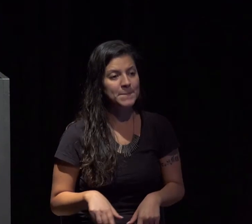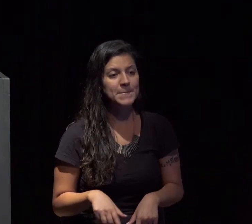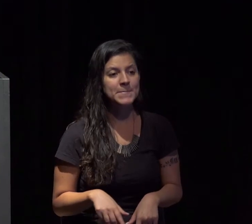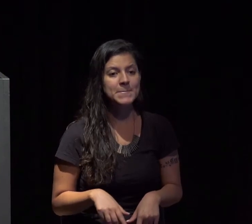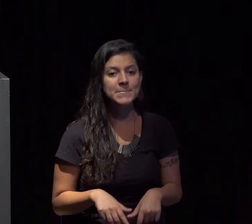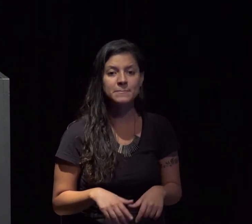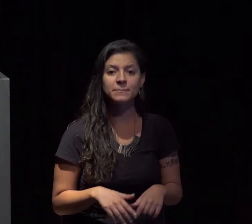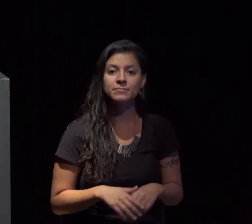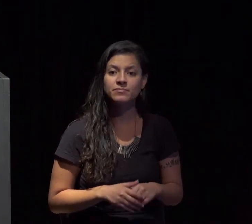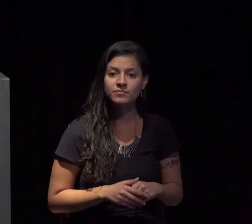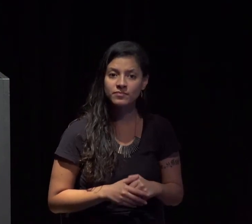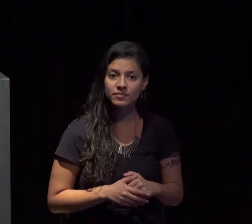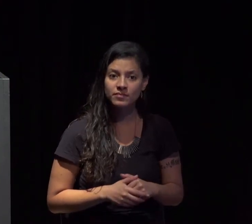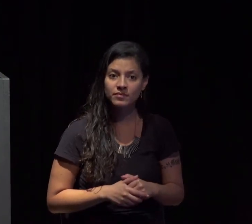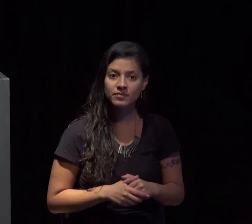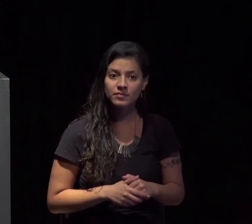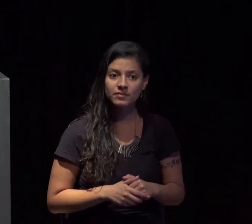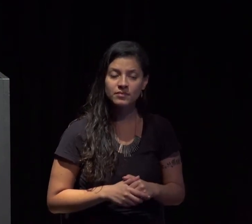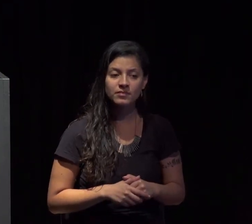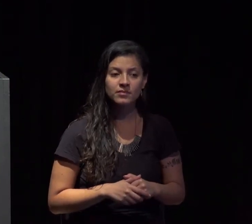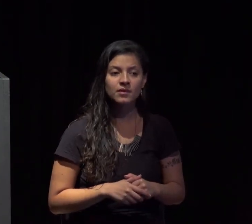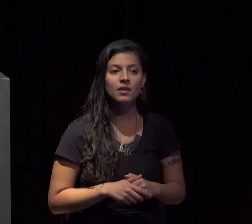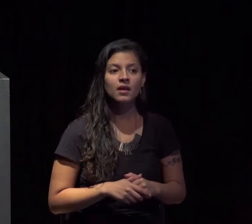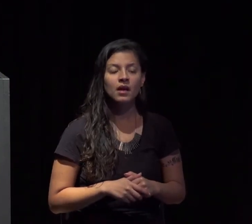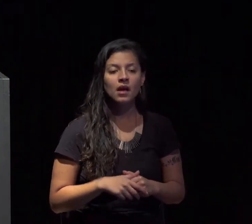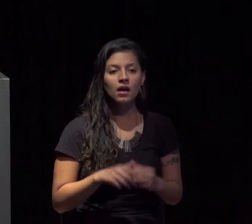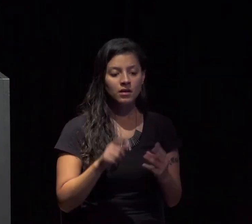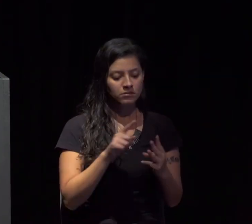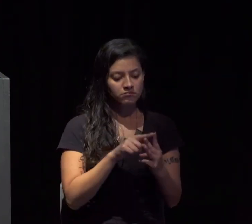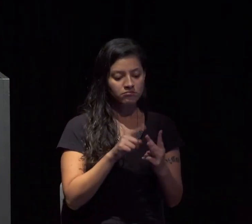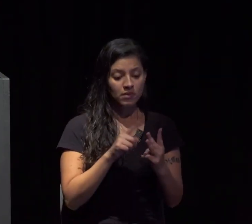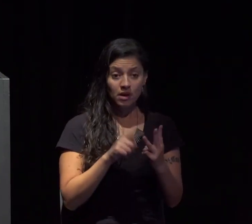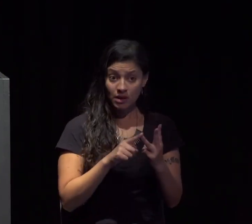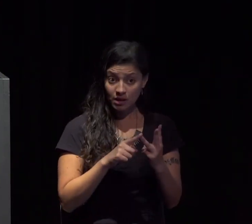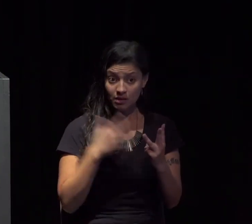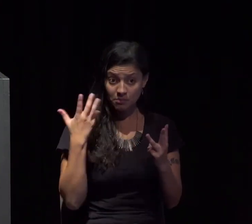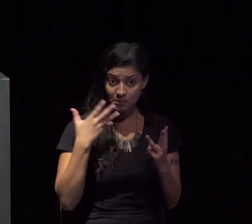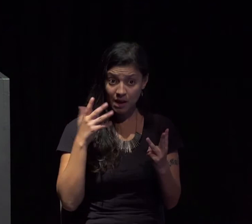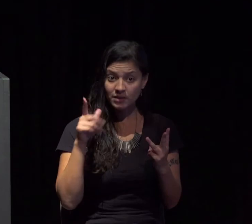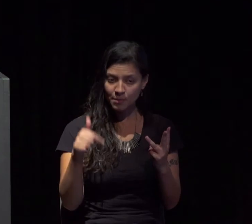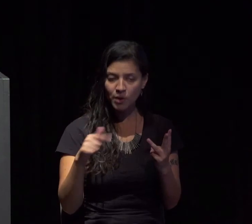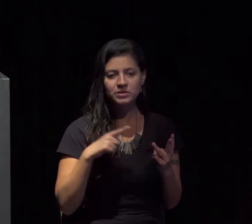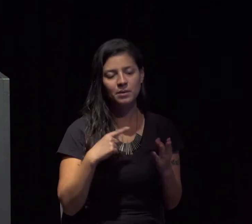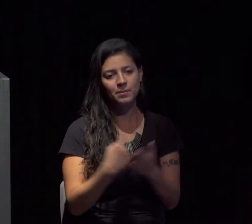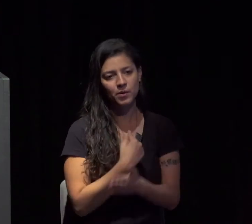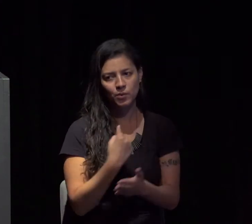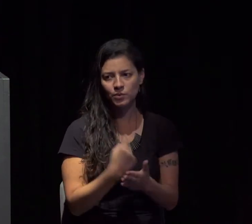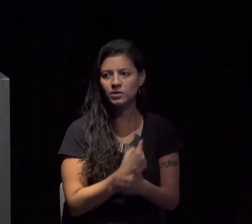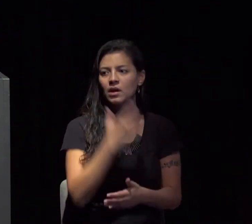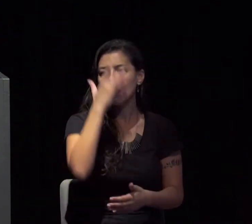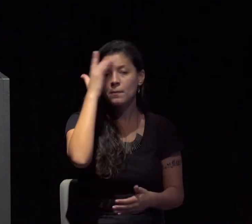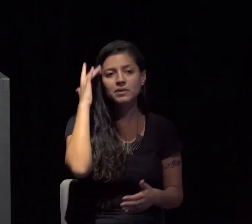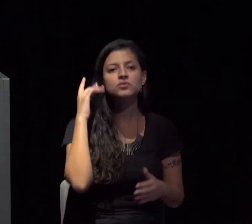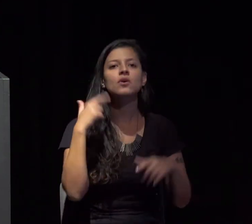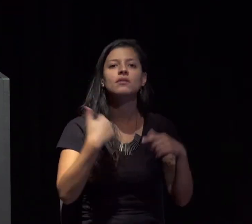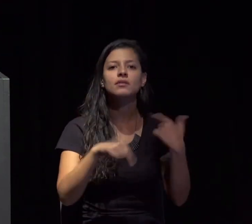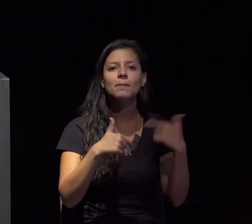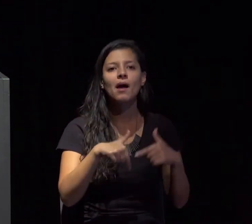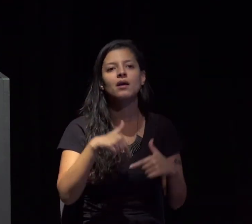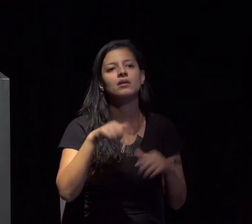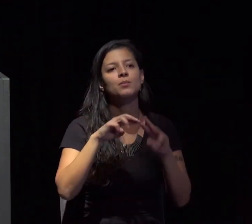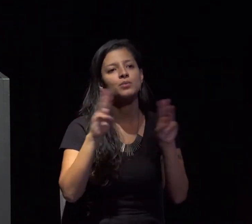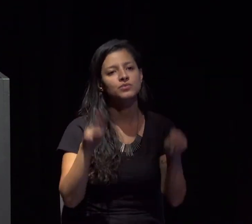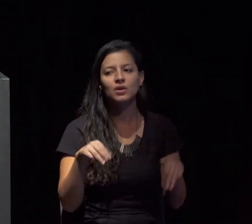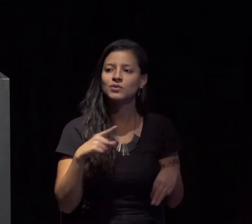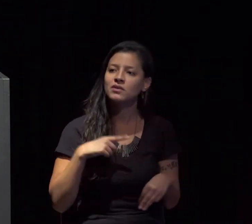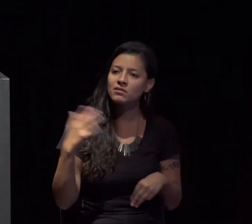Gostaria de lembrá-los que, após essa fala, a gente vai ter uma sessão de perguntas aos palestrantes. Os funcionários do museu estão aqui no entorno da plateia